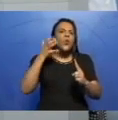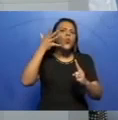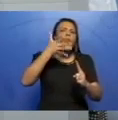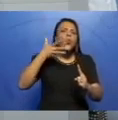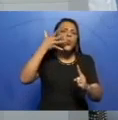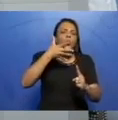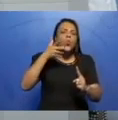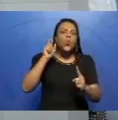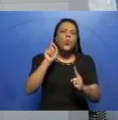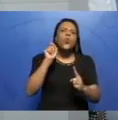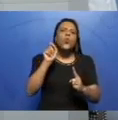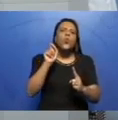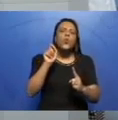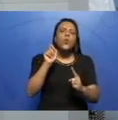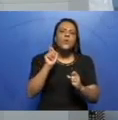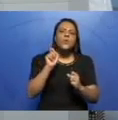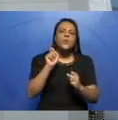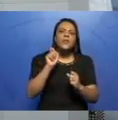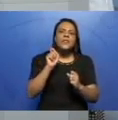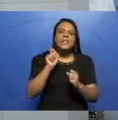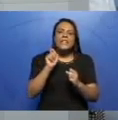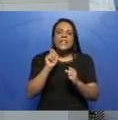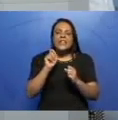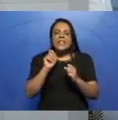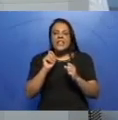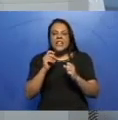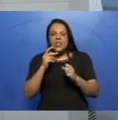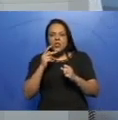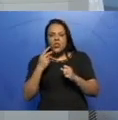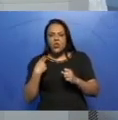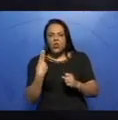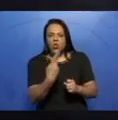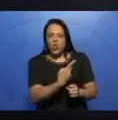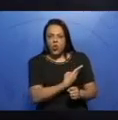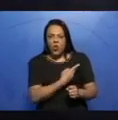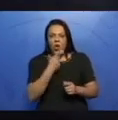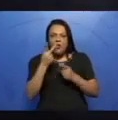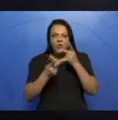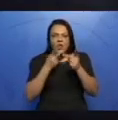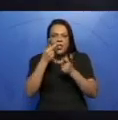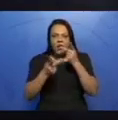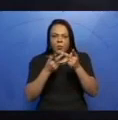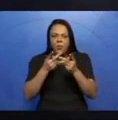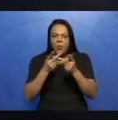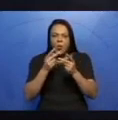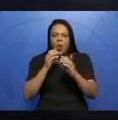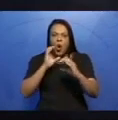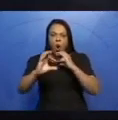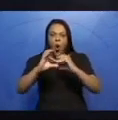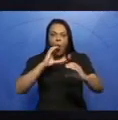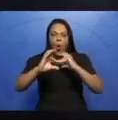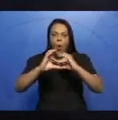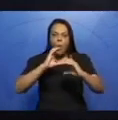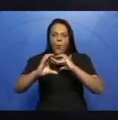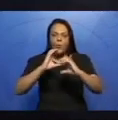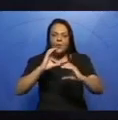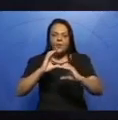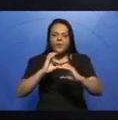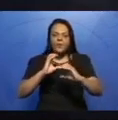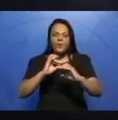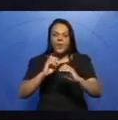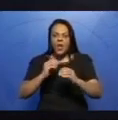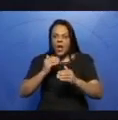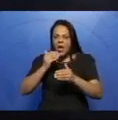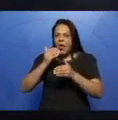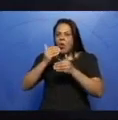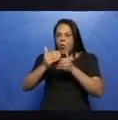Essa modalização, quando nós falamos, nós fazemos uso da língua na comunicação, todo o